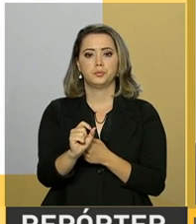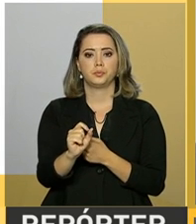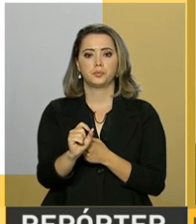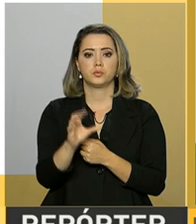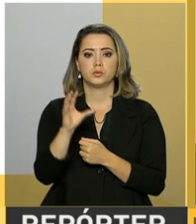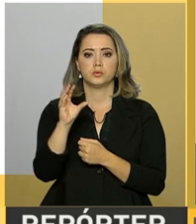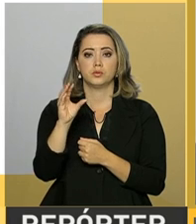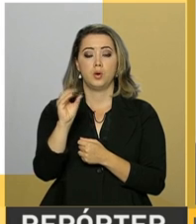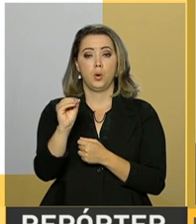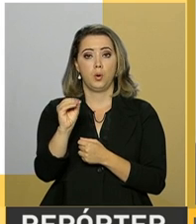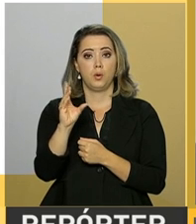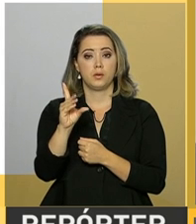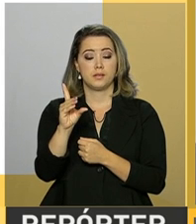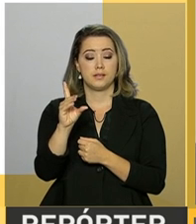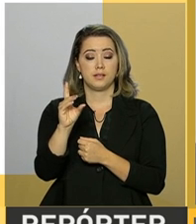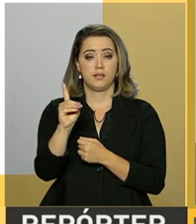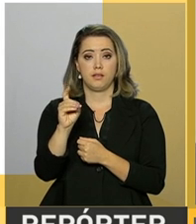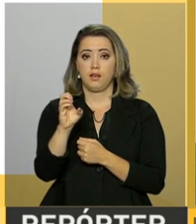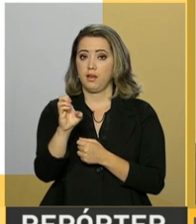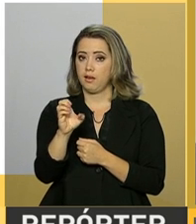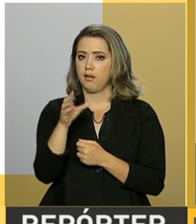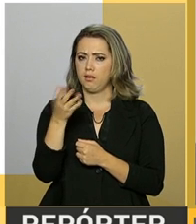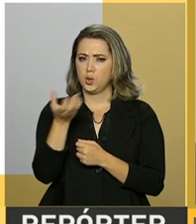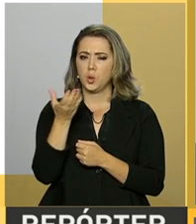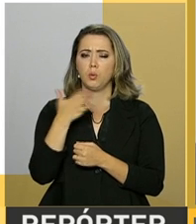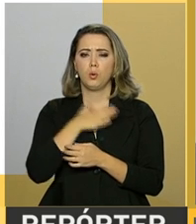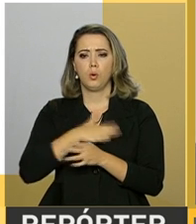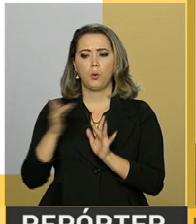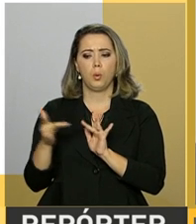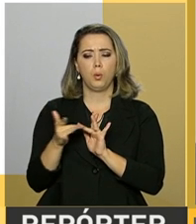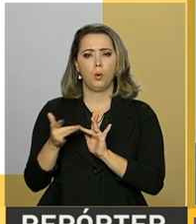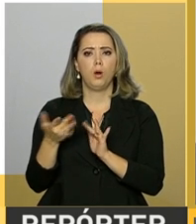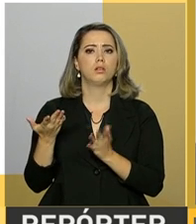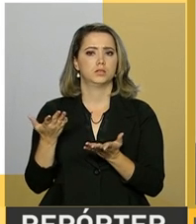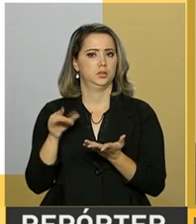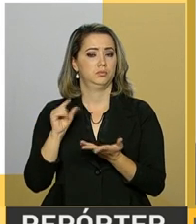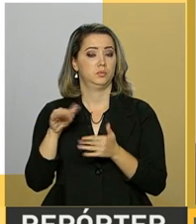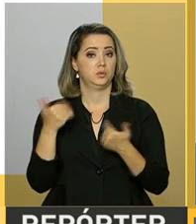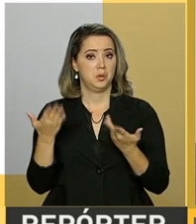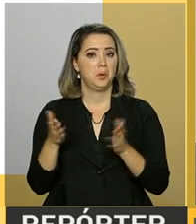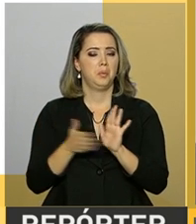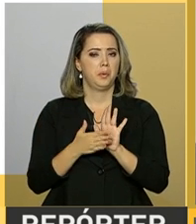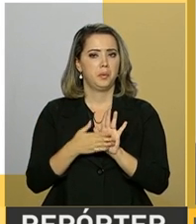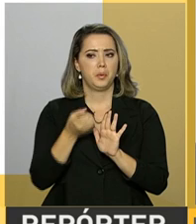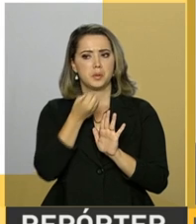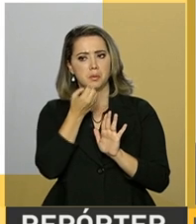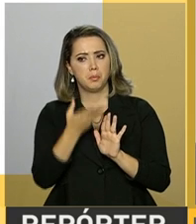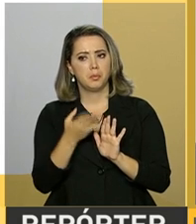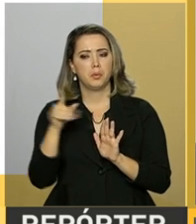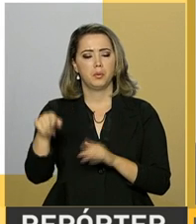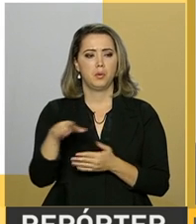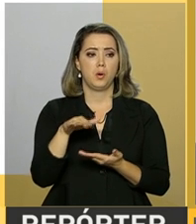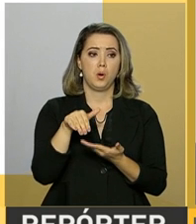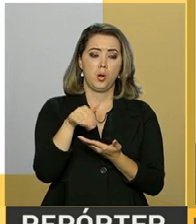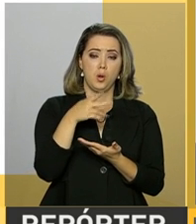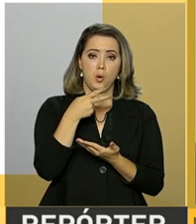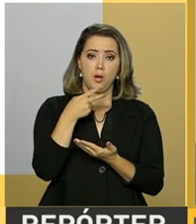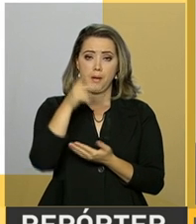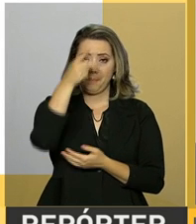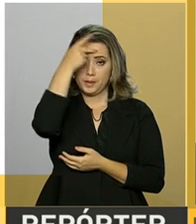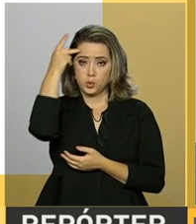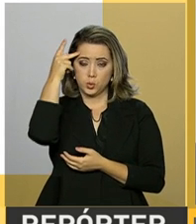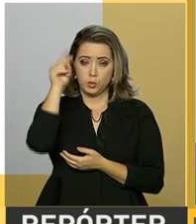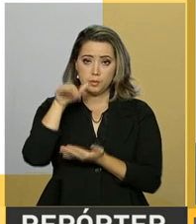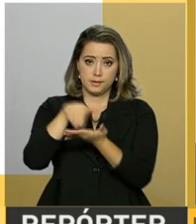ocde propõe Então foi uma conversa bastante boa e ele se declarou muito honrado e feliz